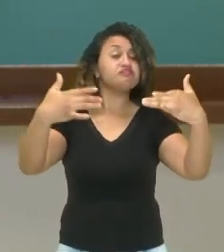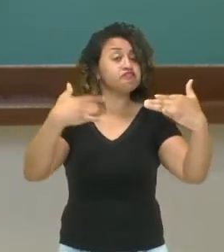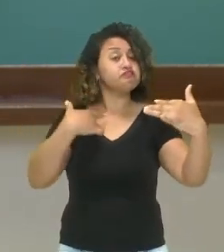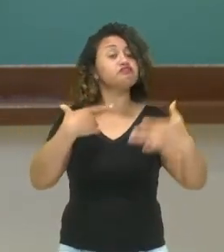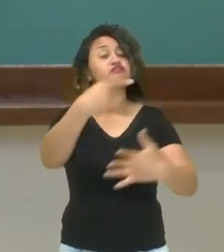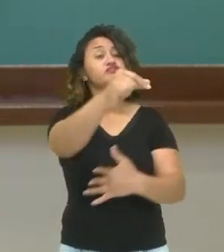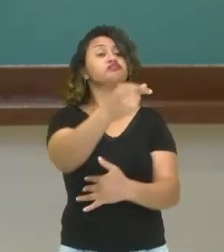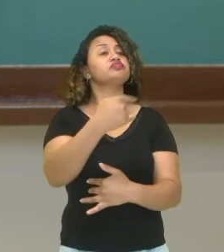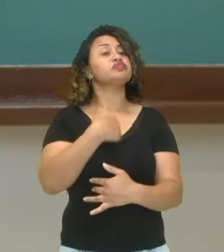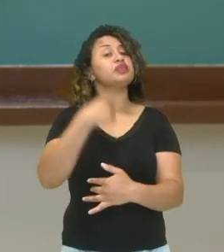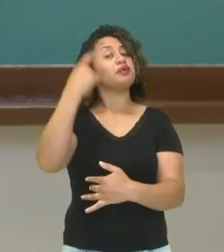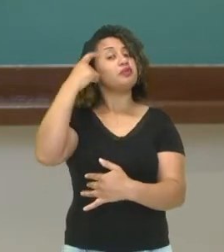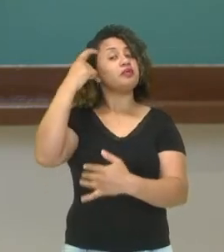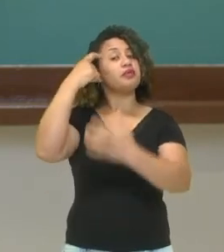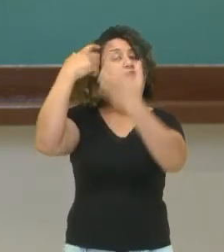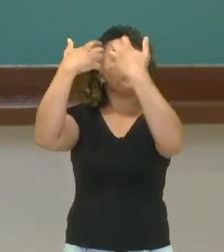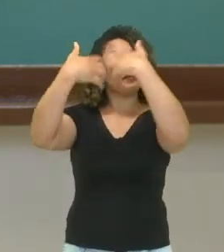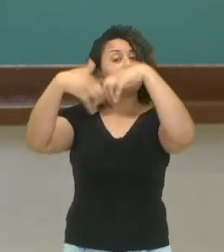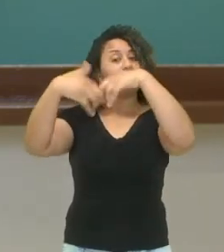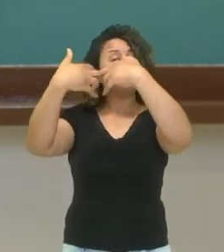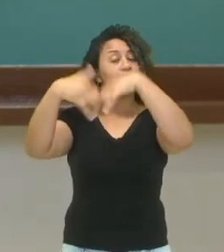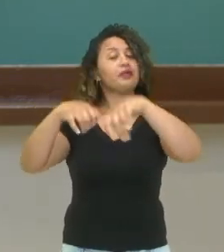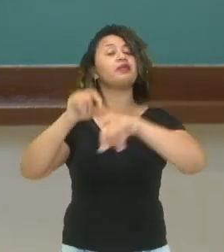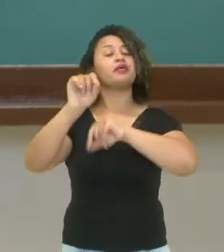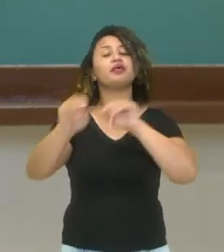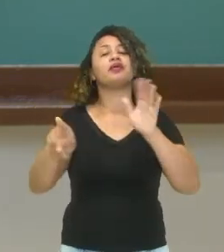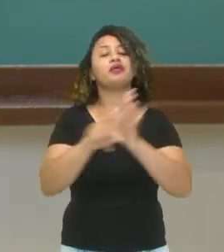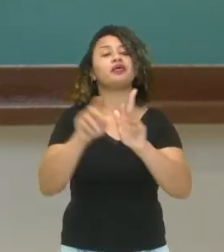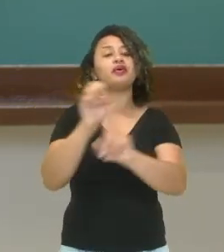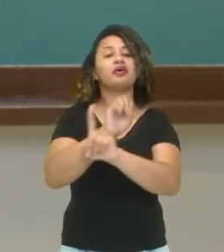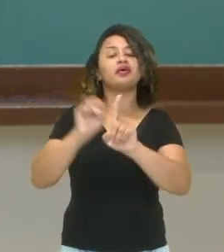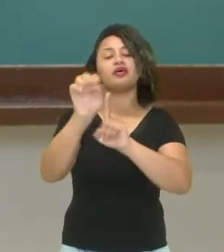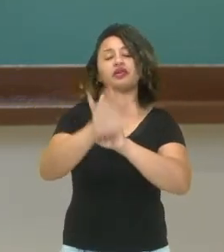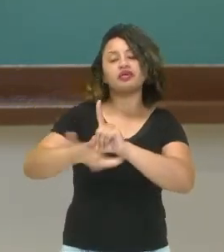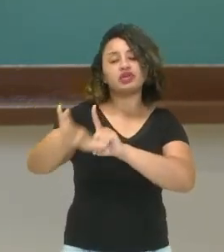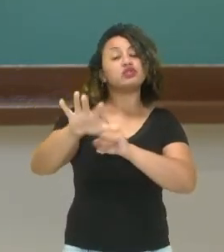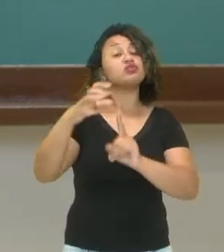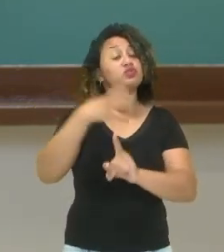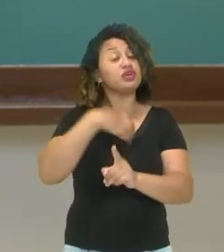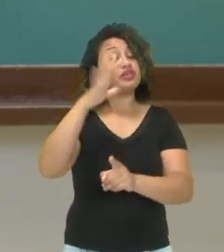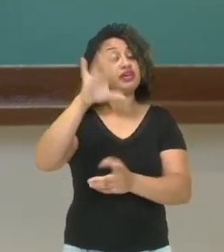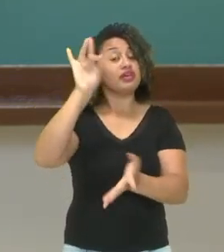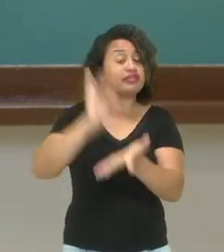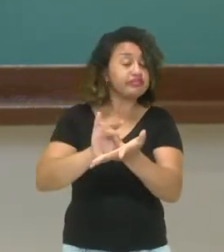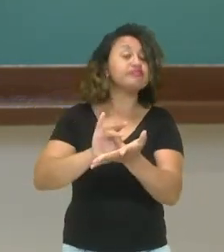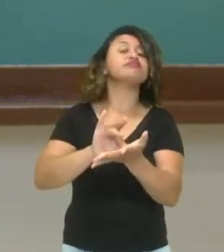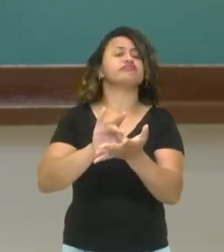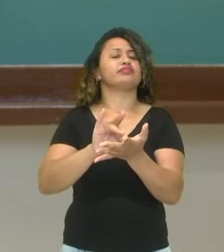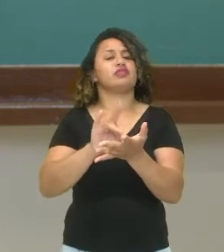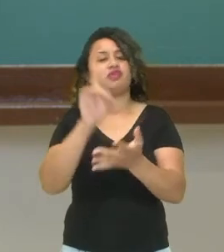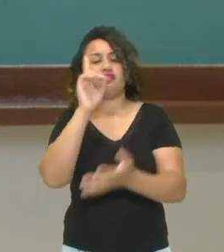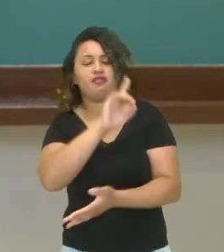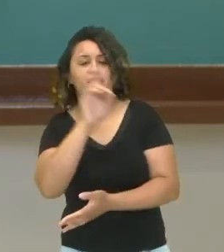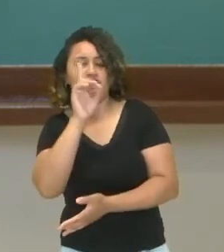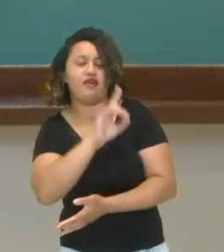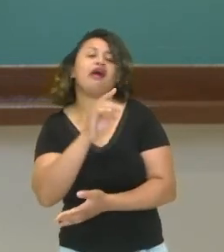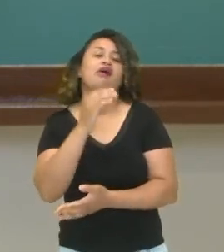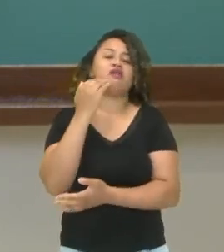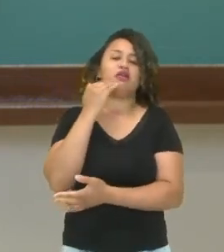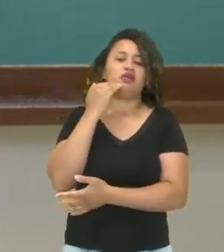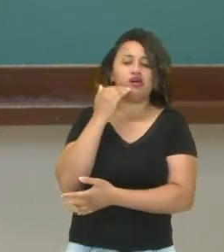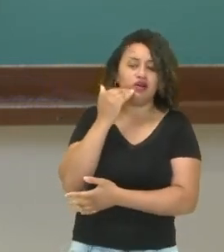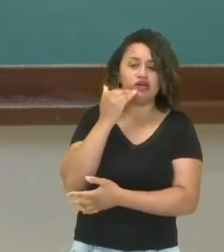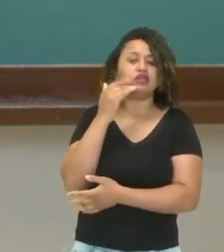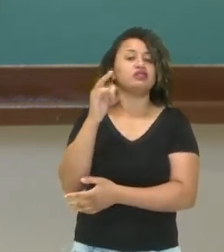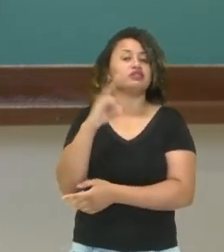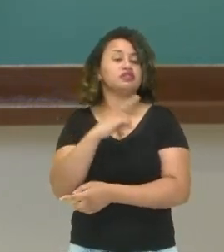com reflexões em relação à sociedade tal como ela é, com as suas imperfeições, com os seus defeitos, com